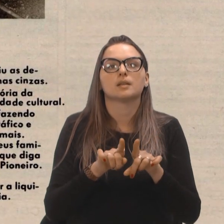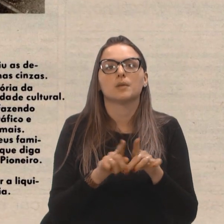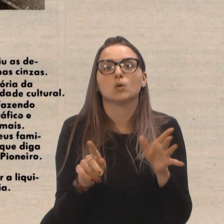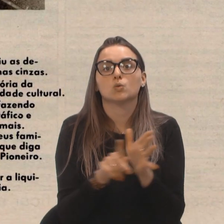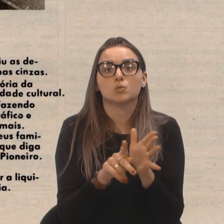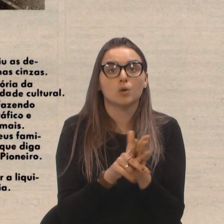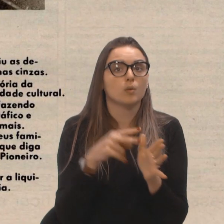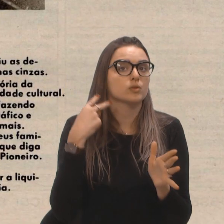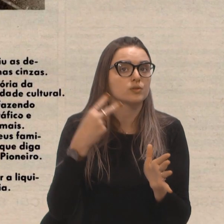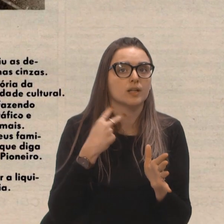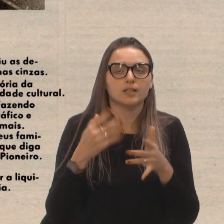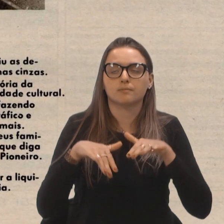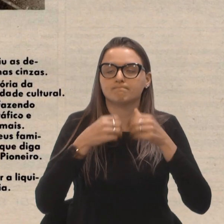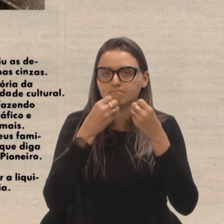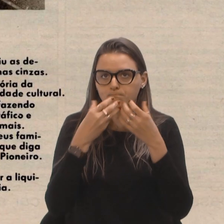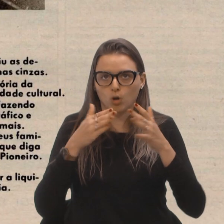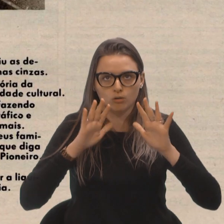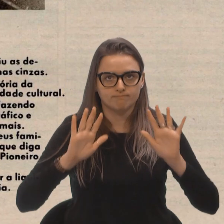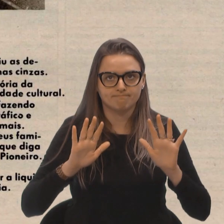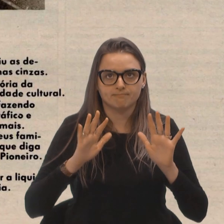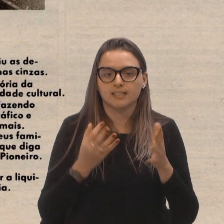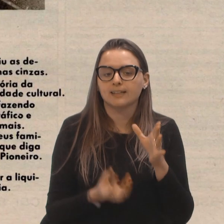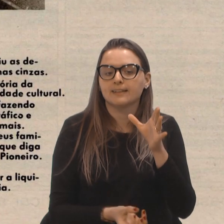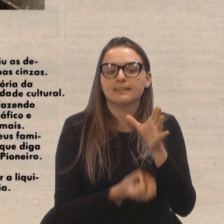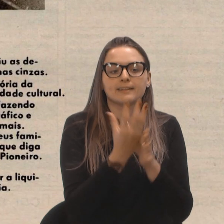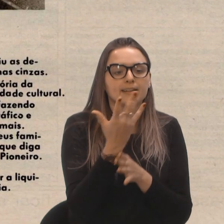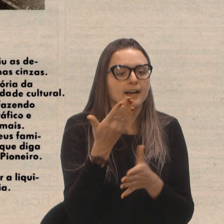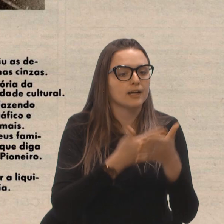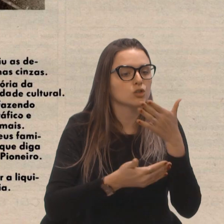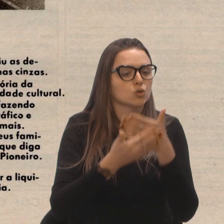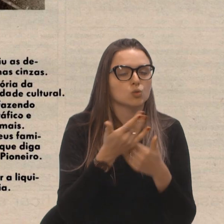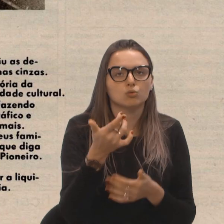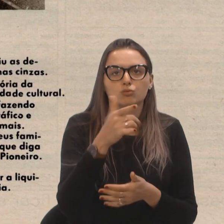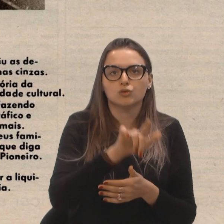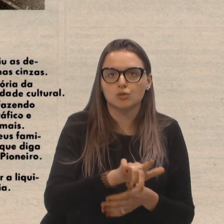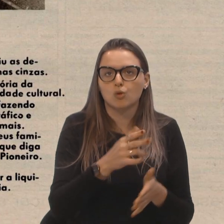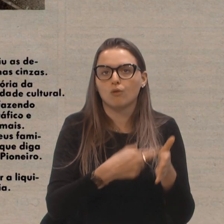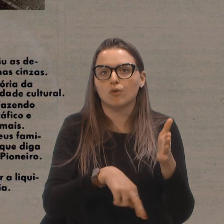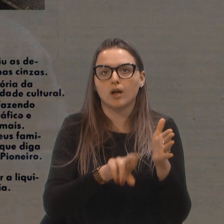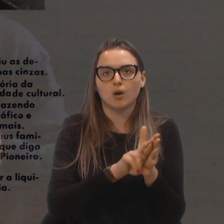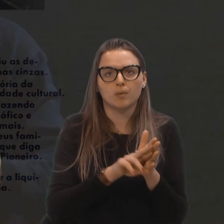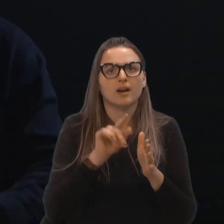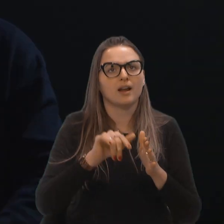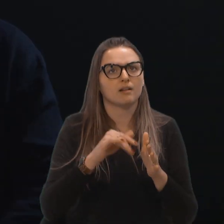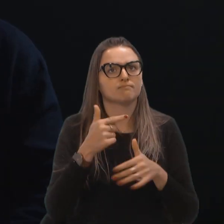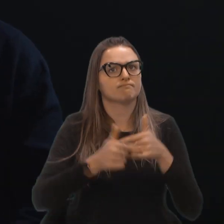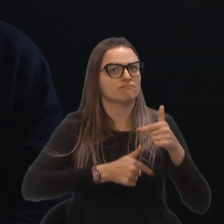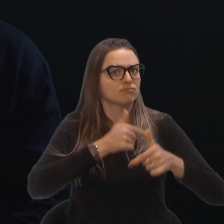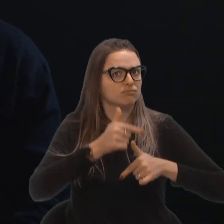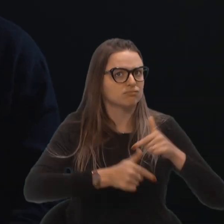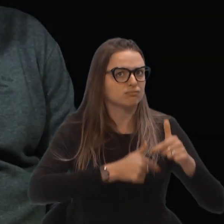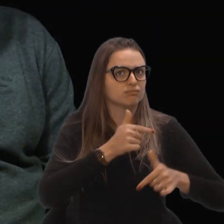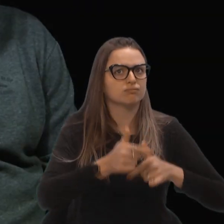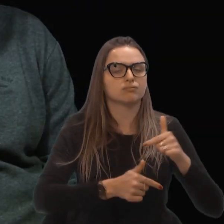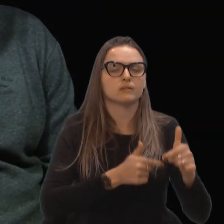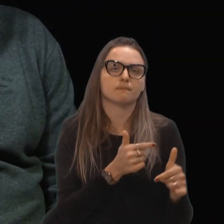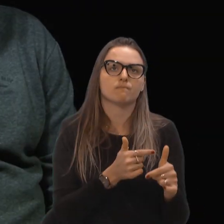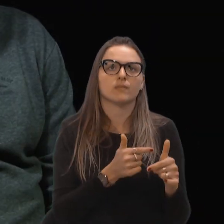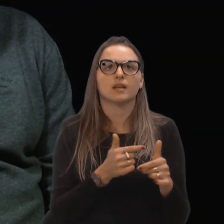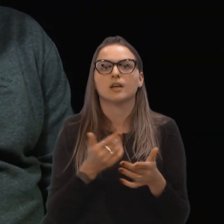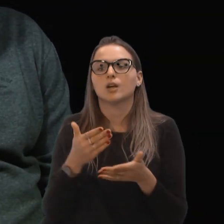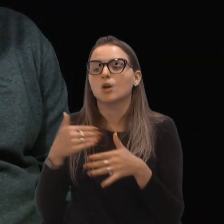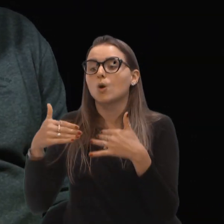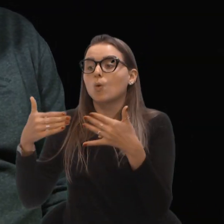e inclusive com os próprios vereadores. Bom, enfim, reconstituir toda essa documentação posteriormente foi um trabalho muito grande. Na mesma